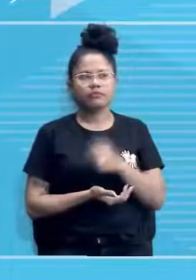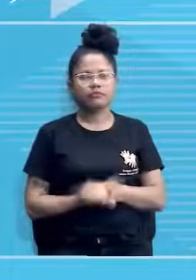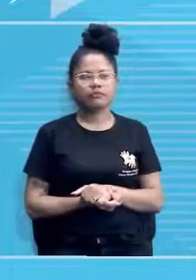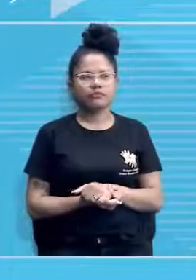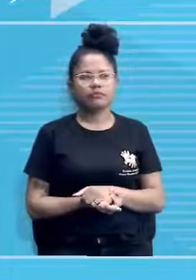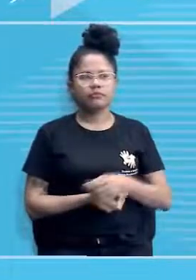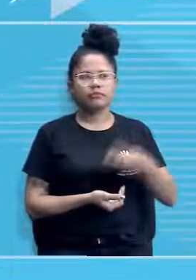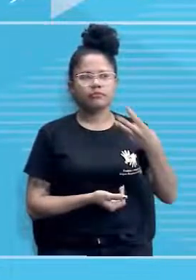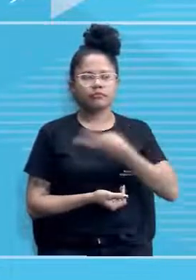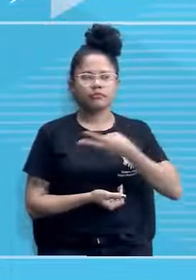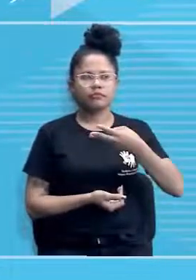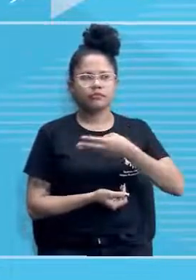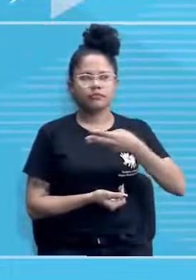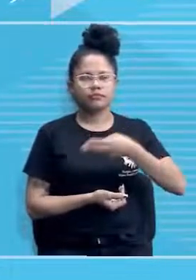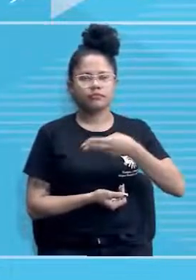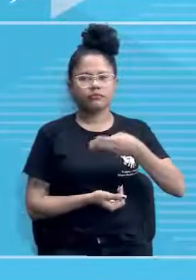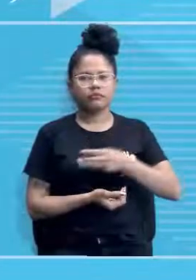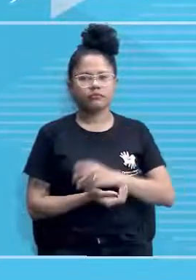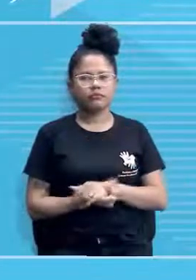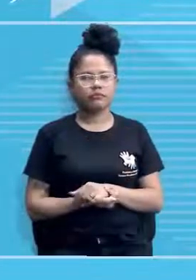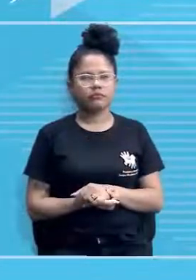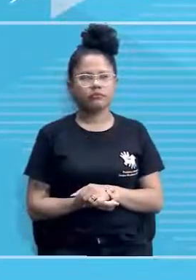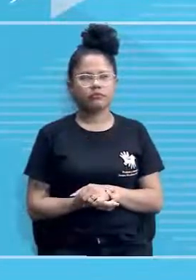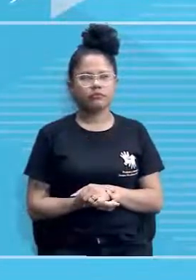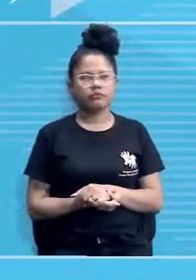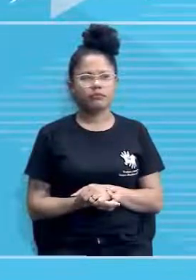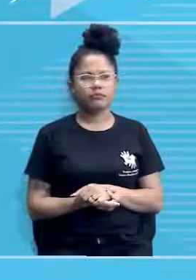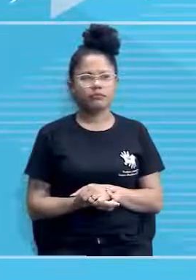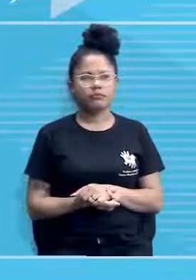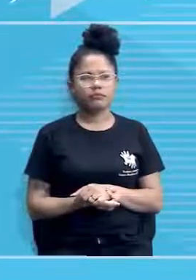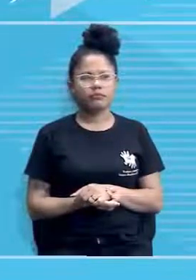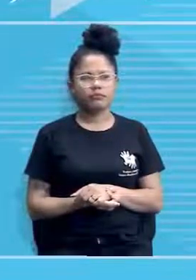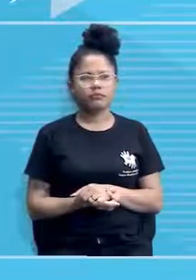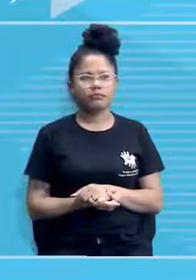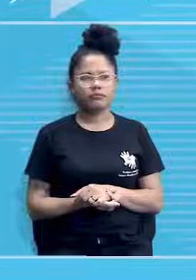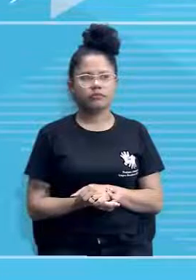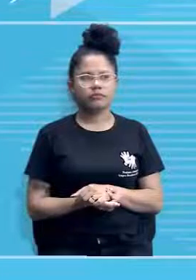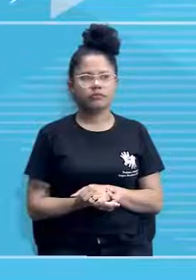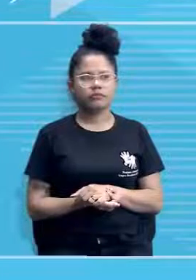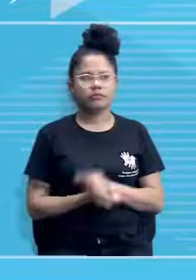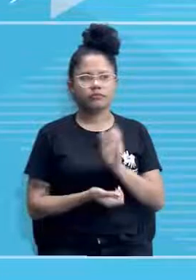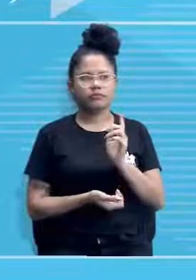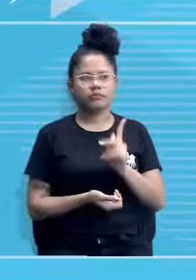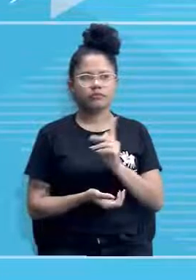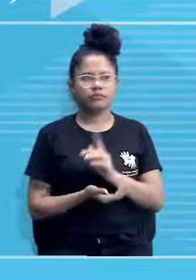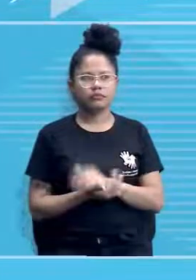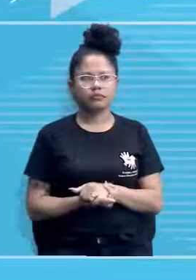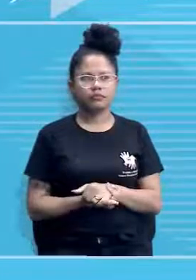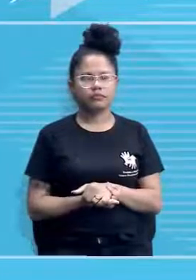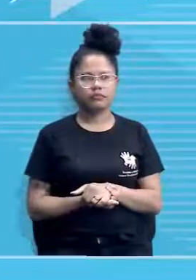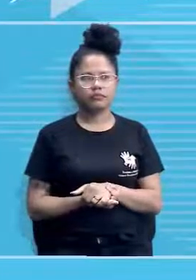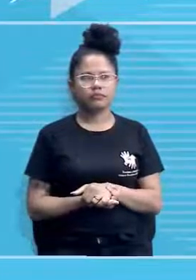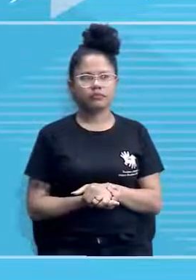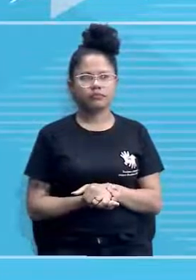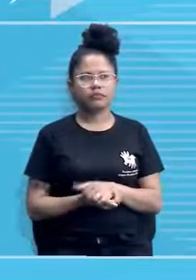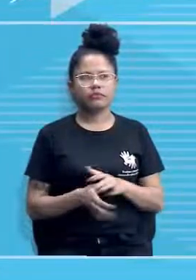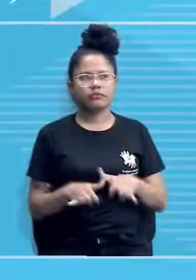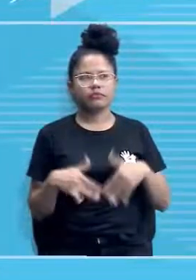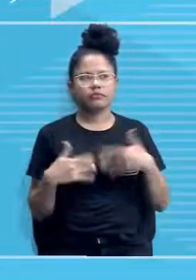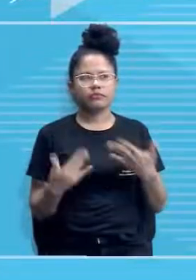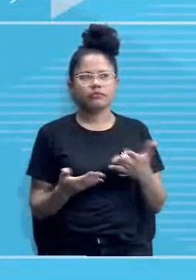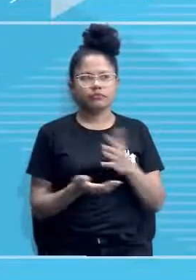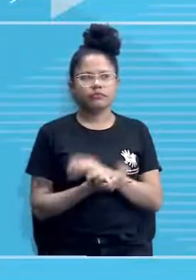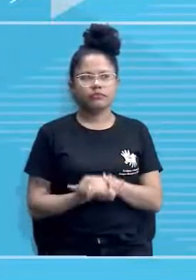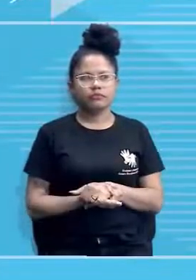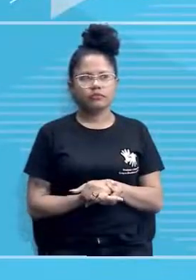e o terceiro é um álcool o ciat conclusão a ordem vai ser é